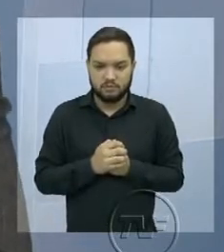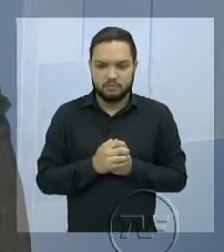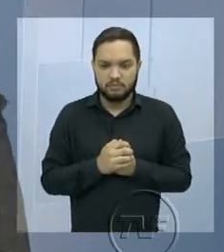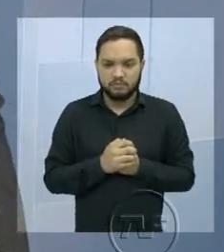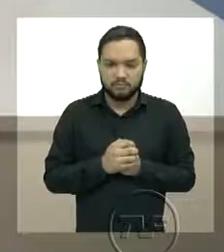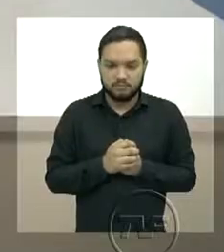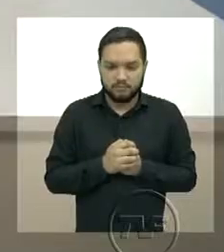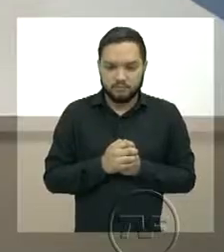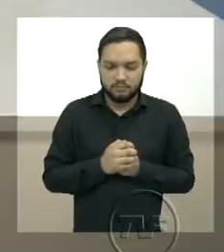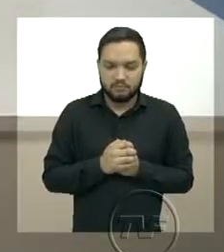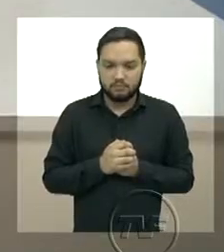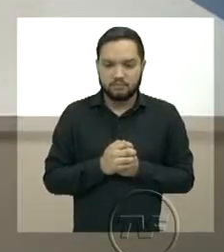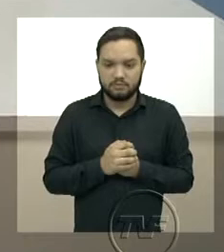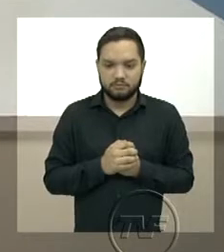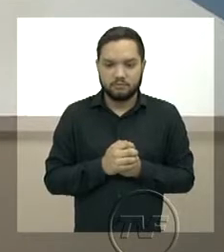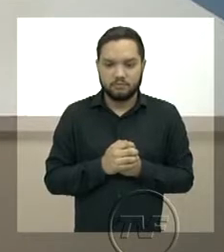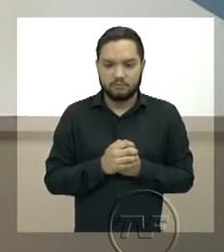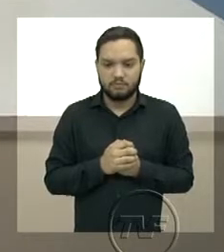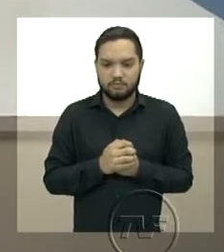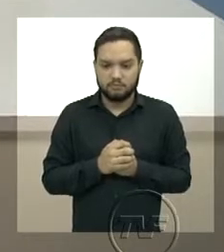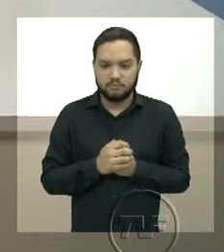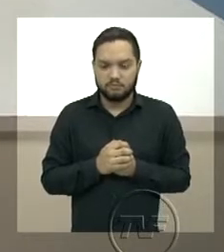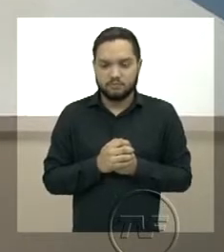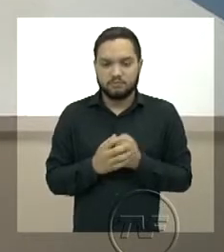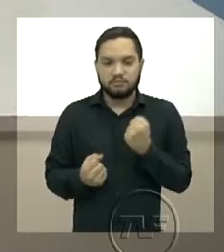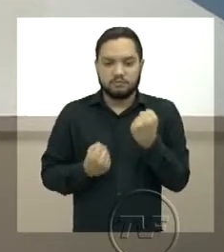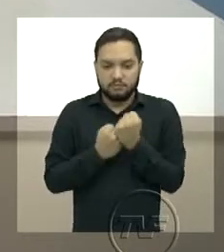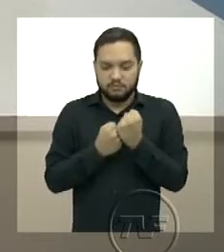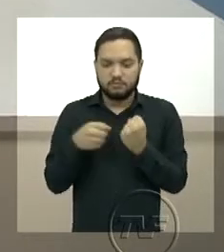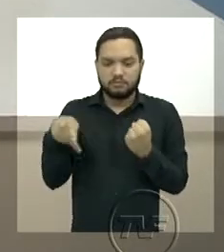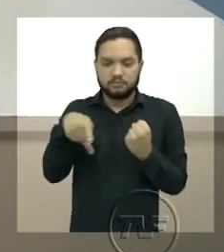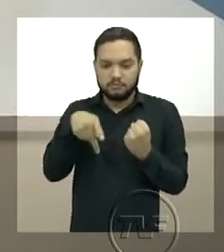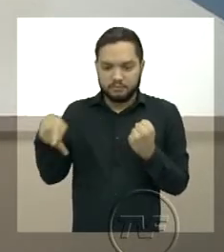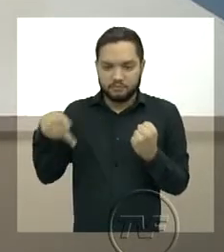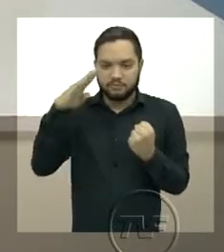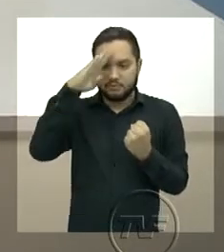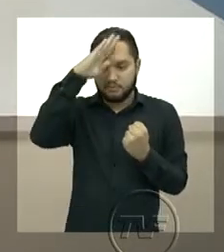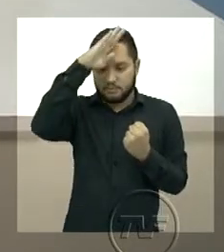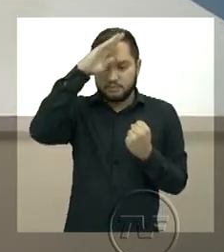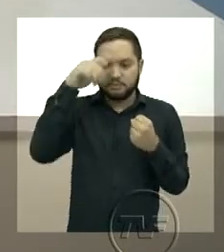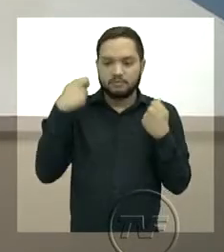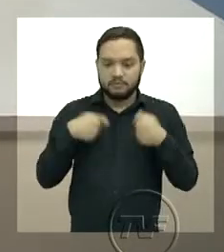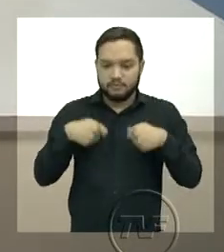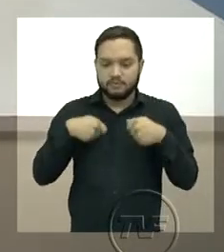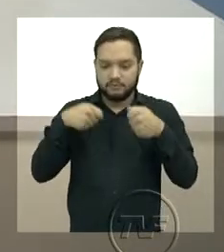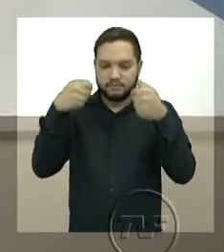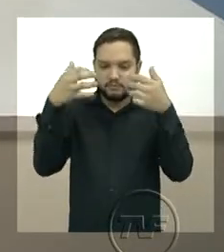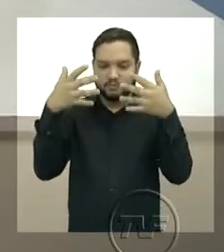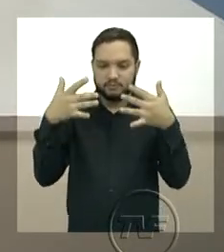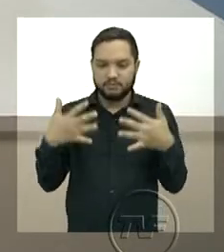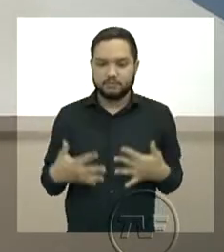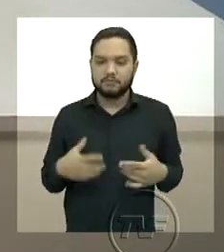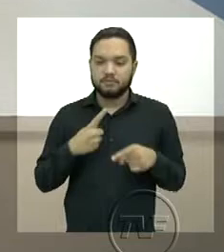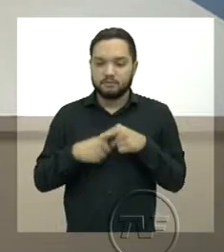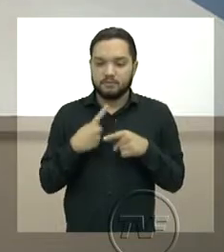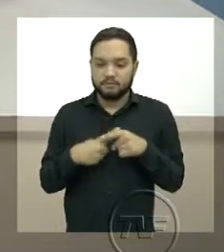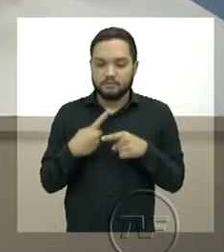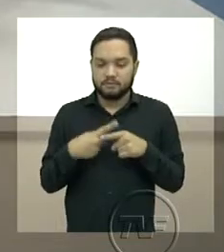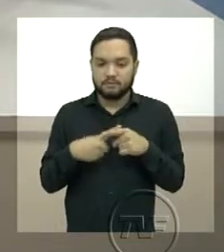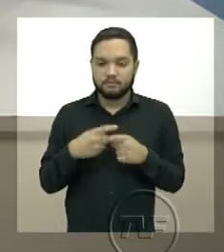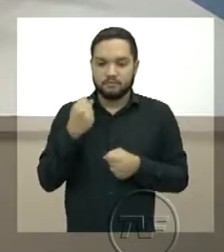do presidente, inclusive. Mas é governista. Isso é um fato também que precisa ser bem debatida, porque